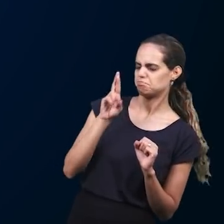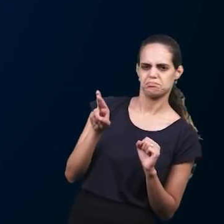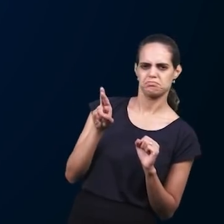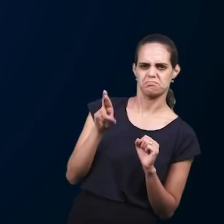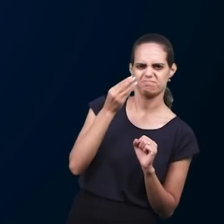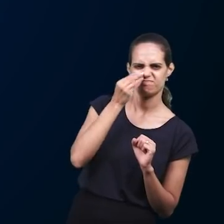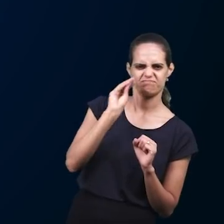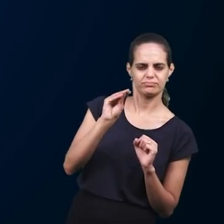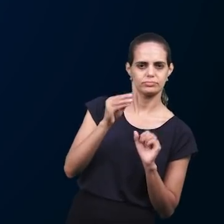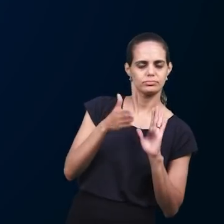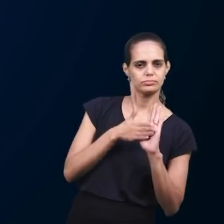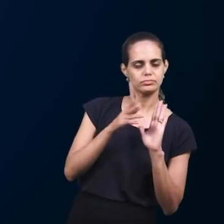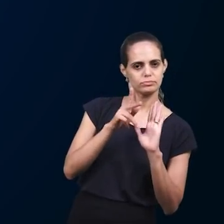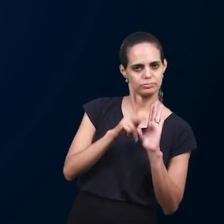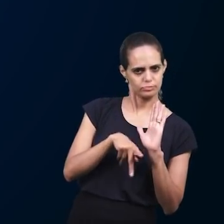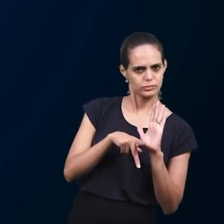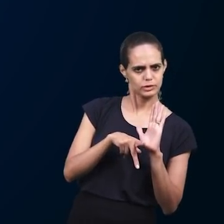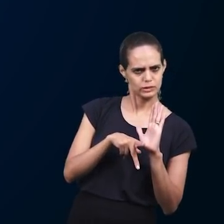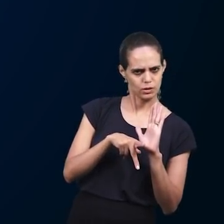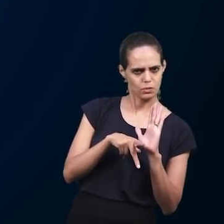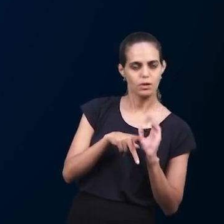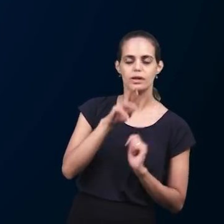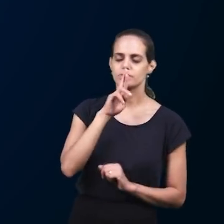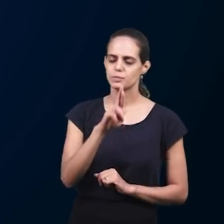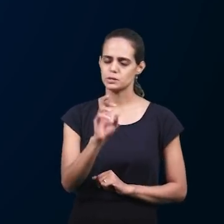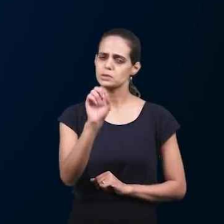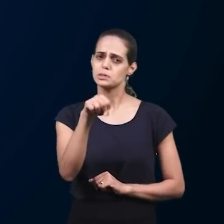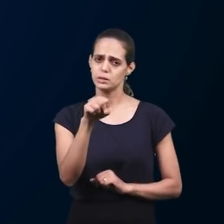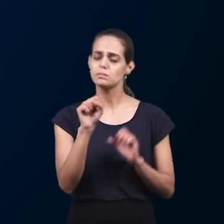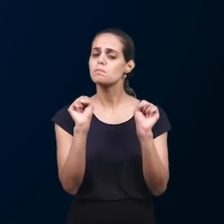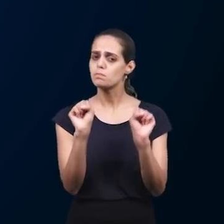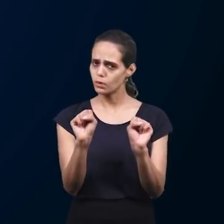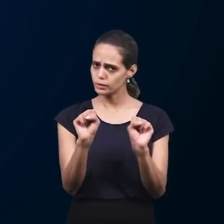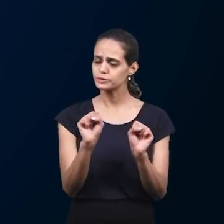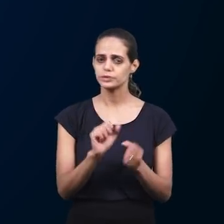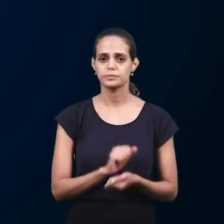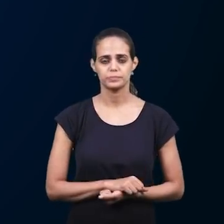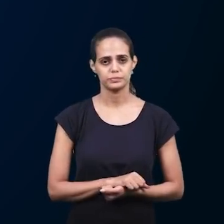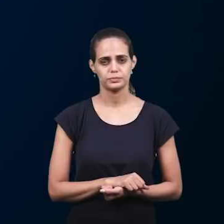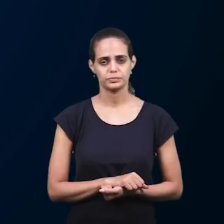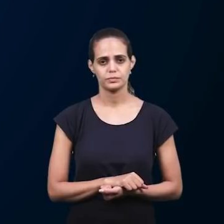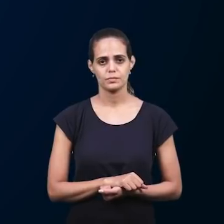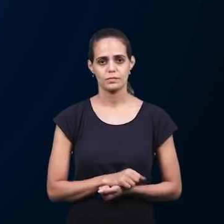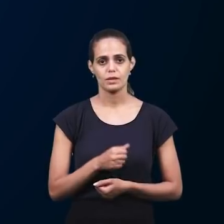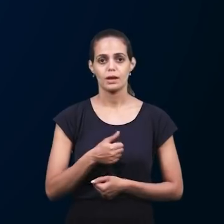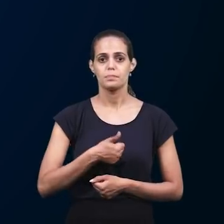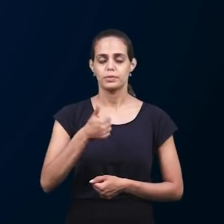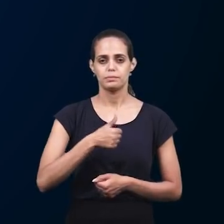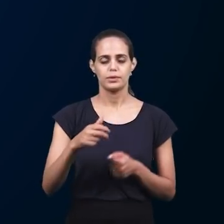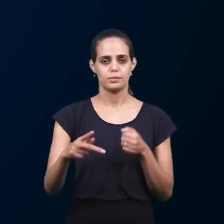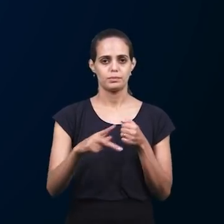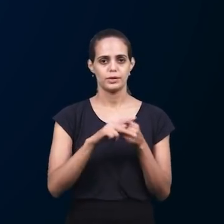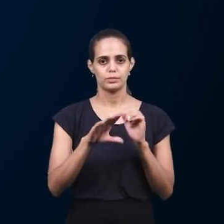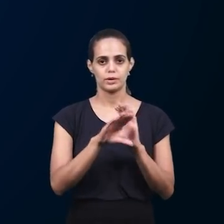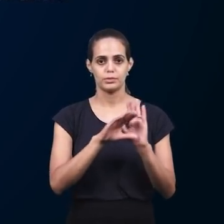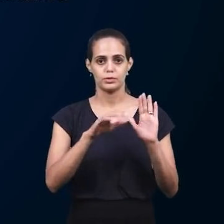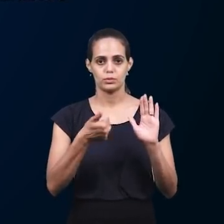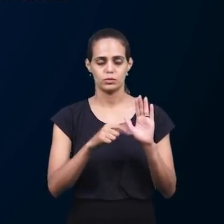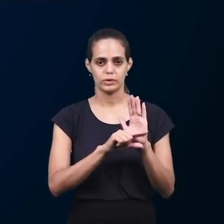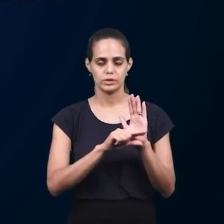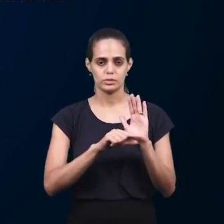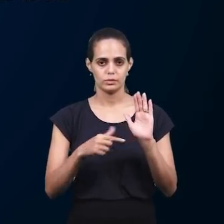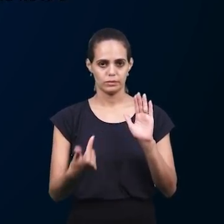Sim, pode. O texto lido aqui na primeira epístola de Pedro,